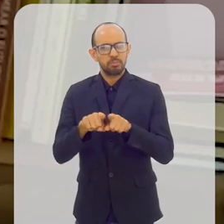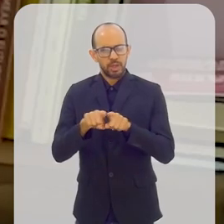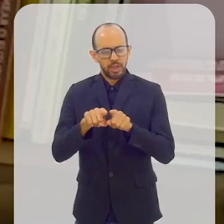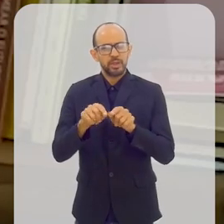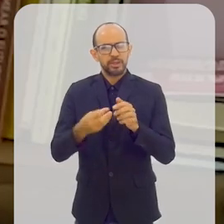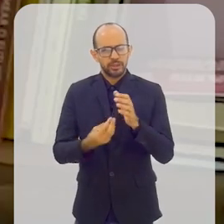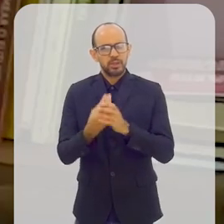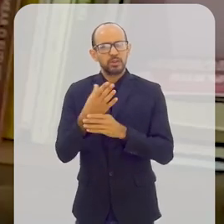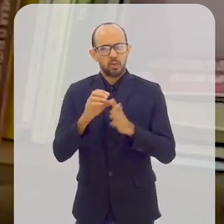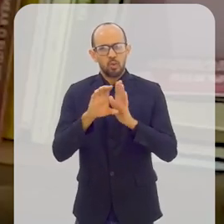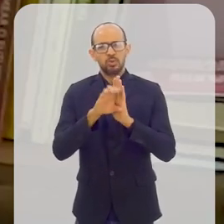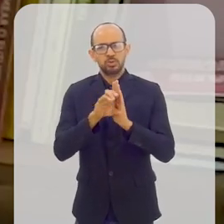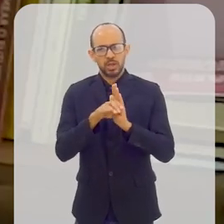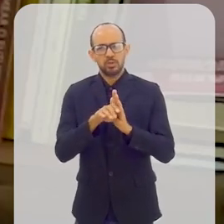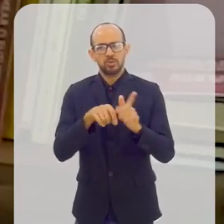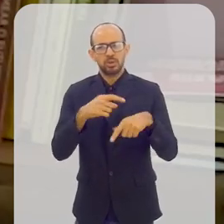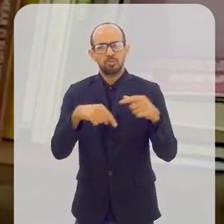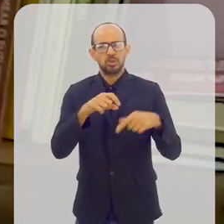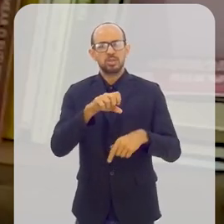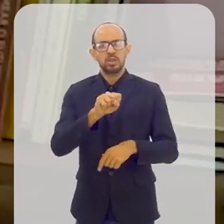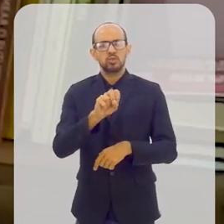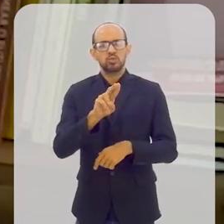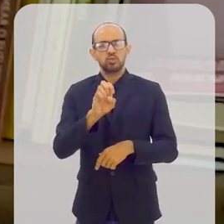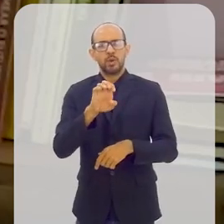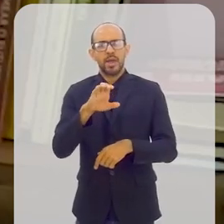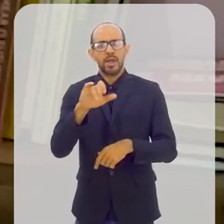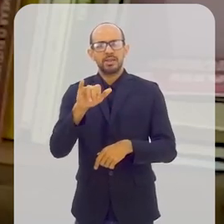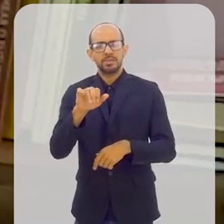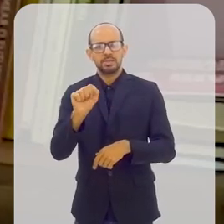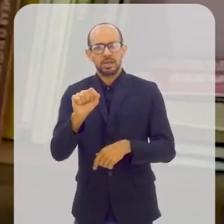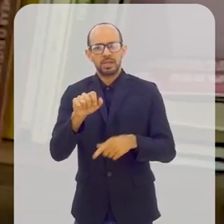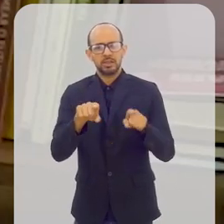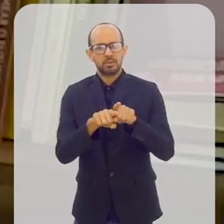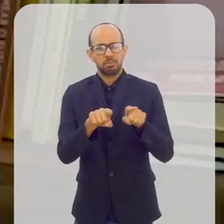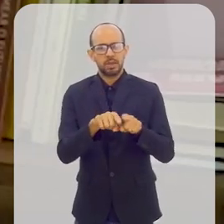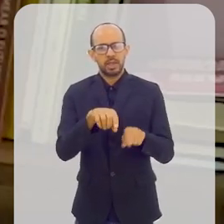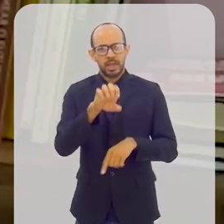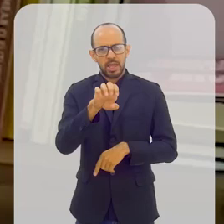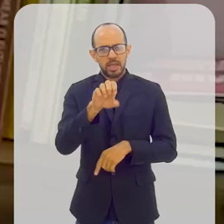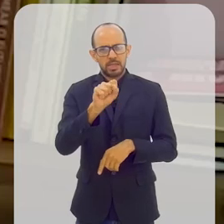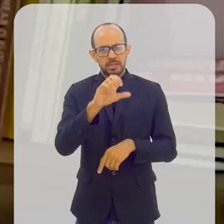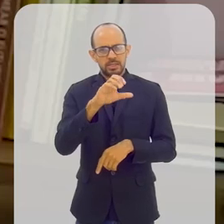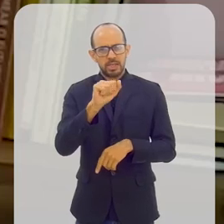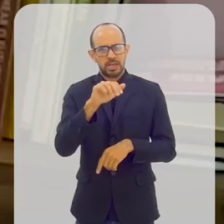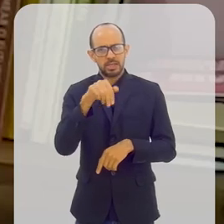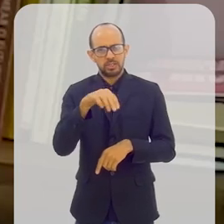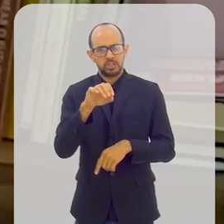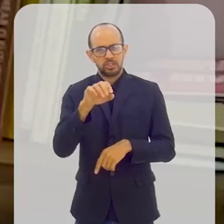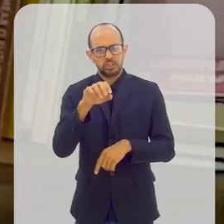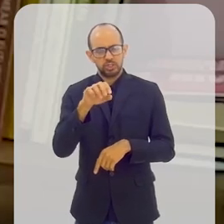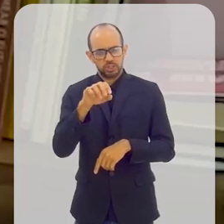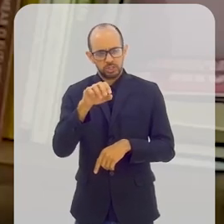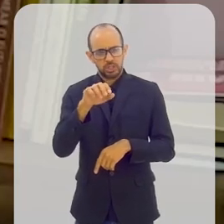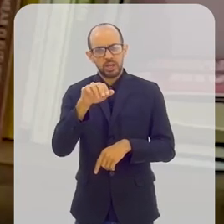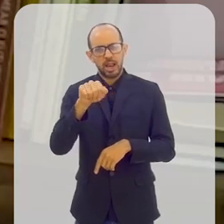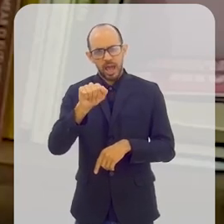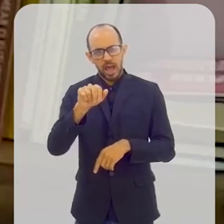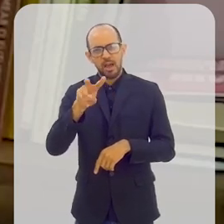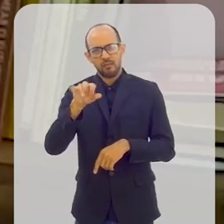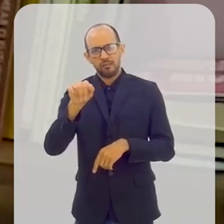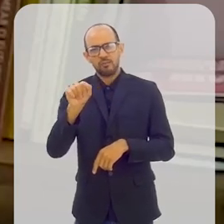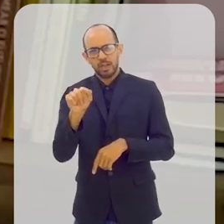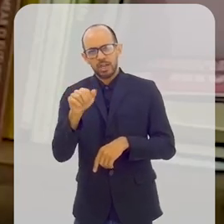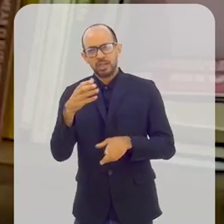Nós temos a Suécia, a Escandinávia, que começa a praticar lixo zero quando ela começa a substituir sua matriz energética